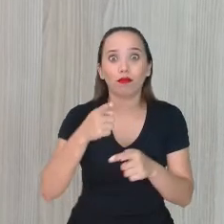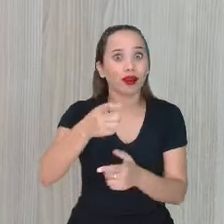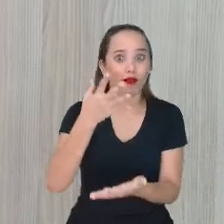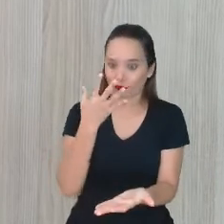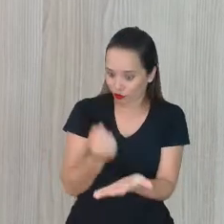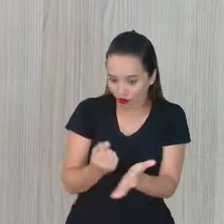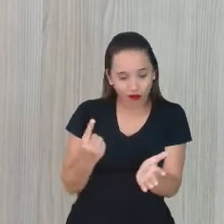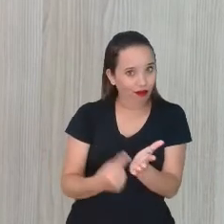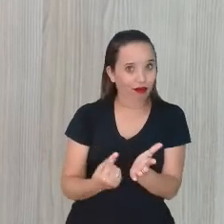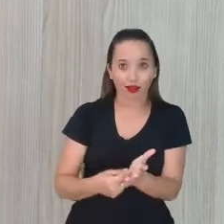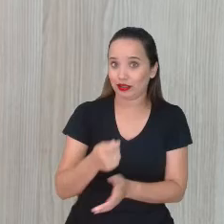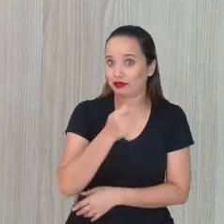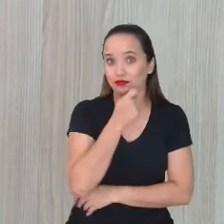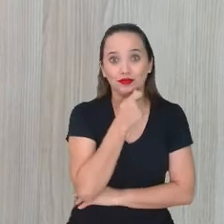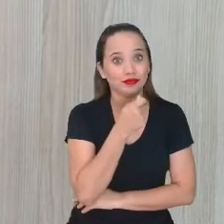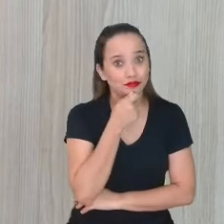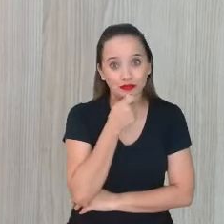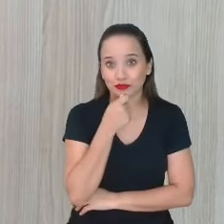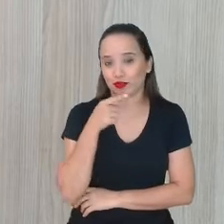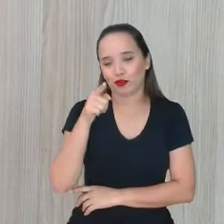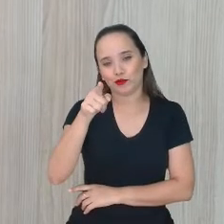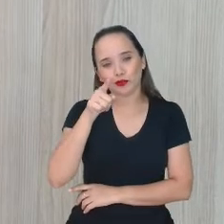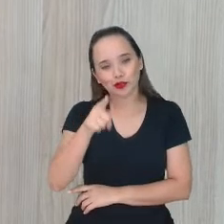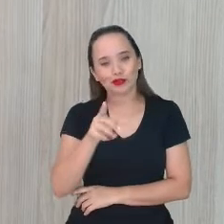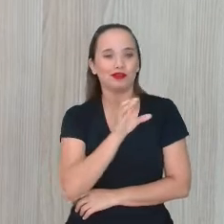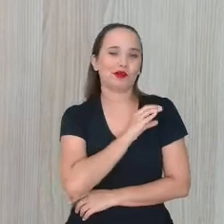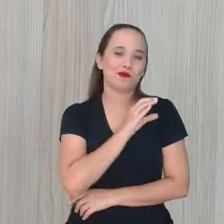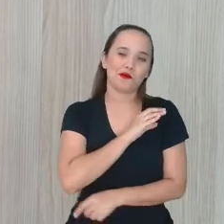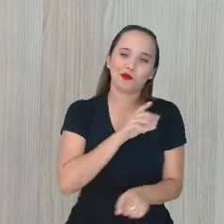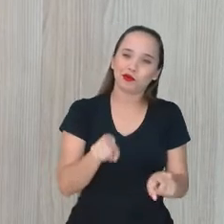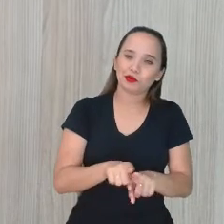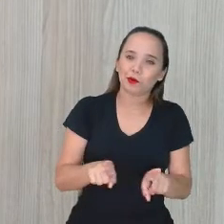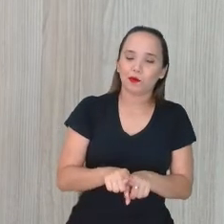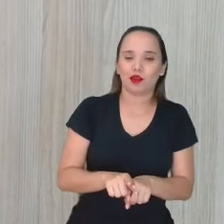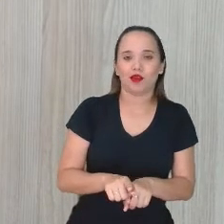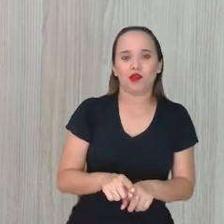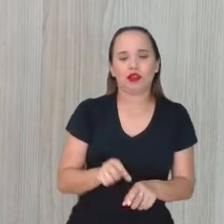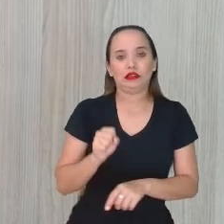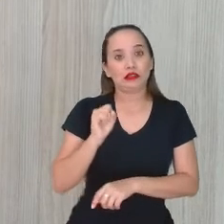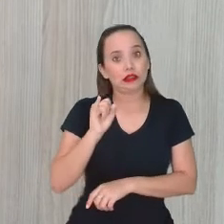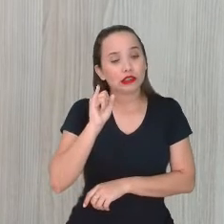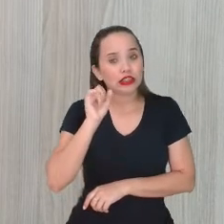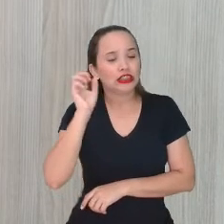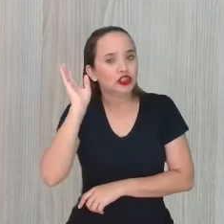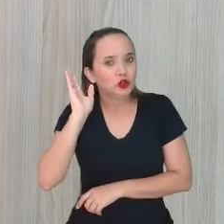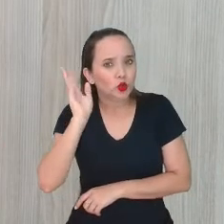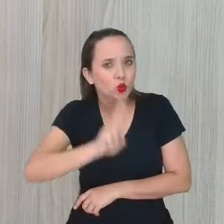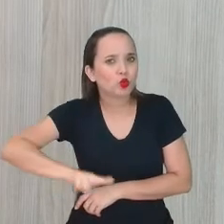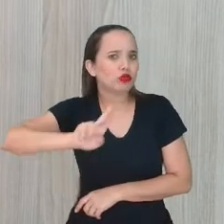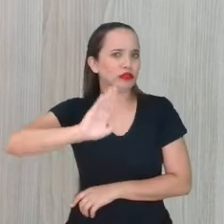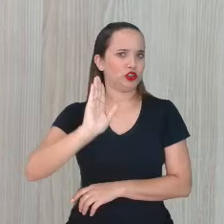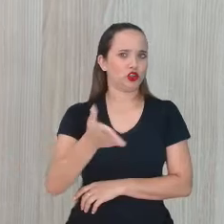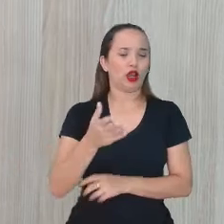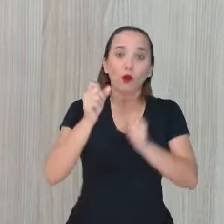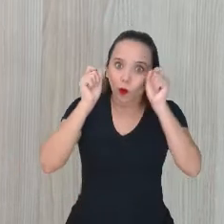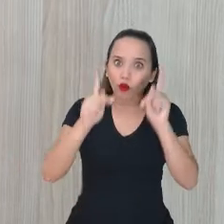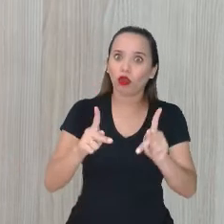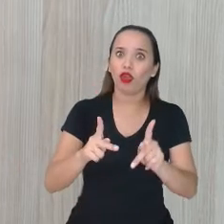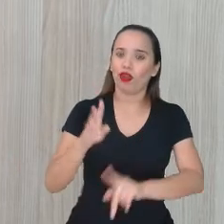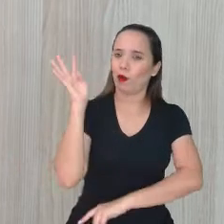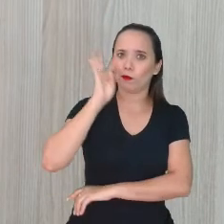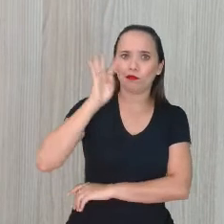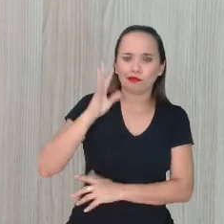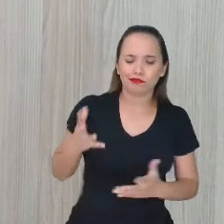aplicativo. Você, o seu colega. Então, se você já usa, beleza, massa, usufrua, que é para você usar